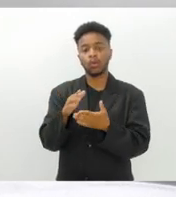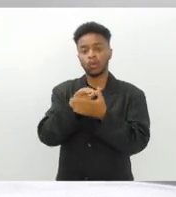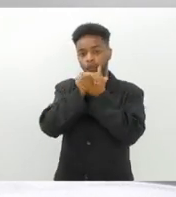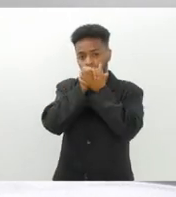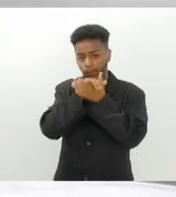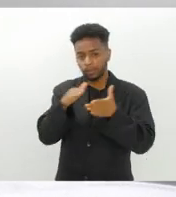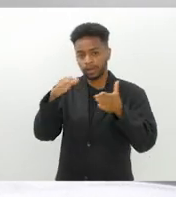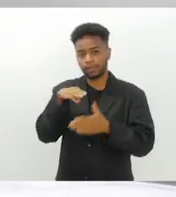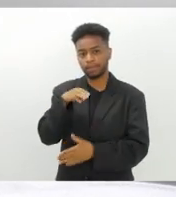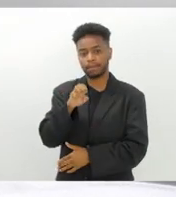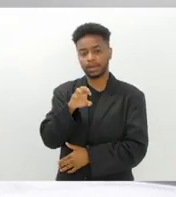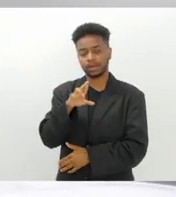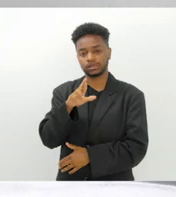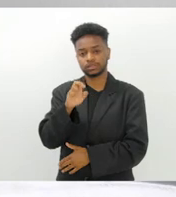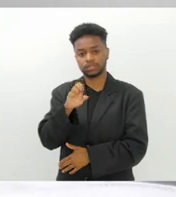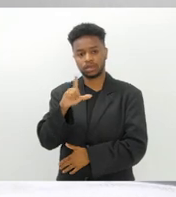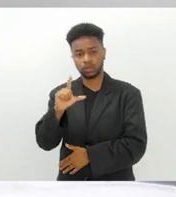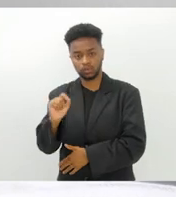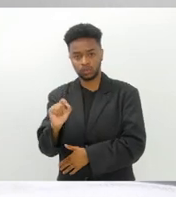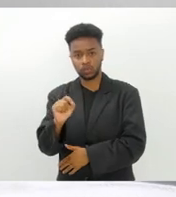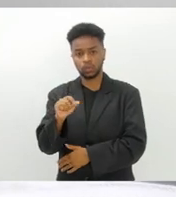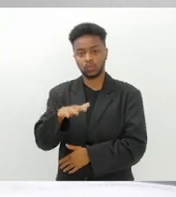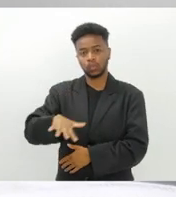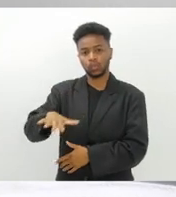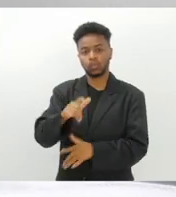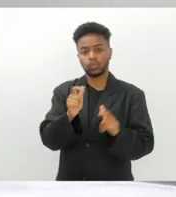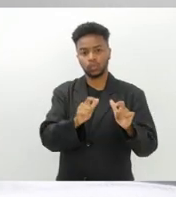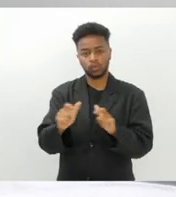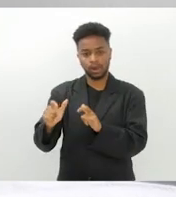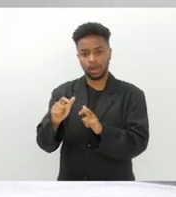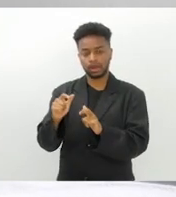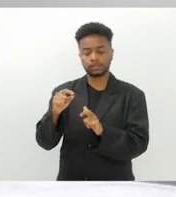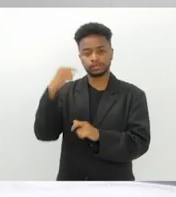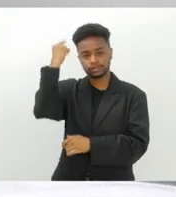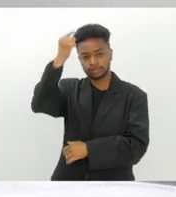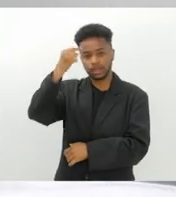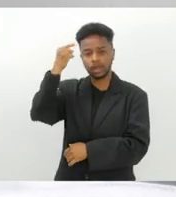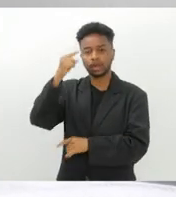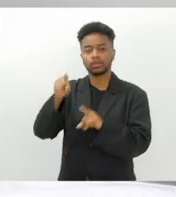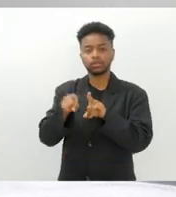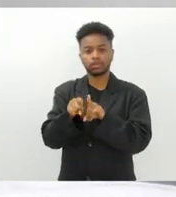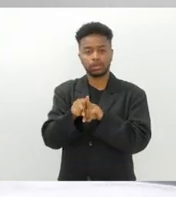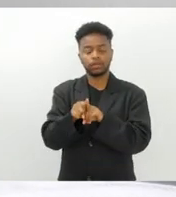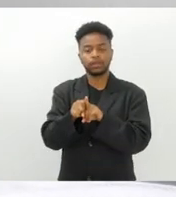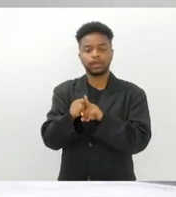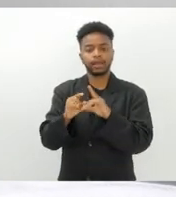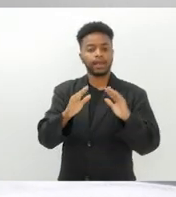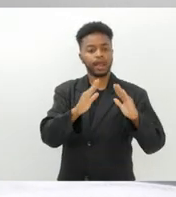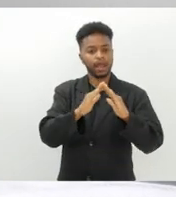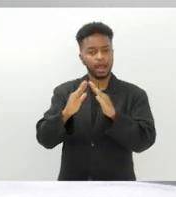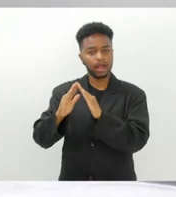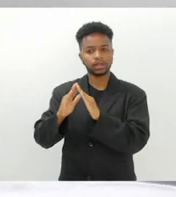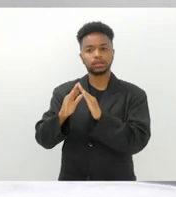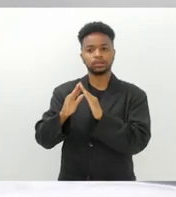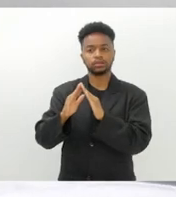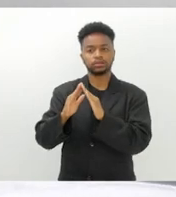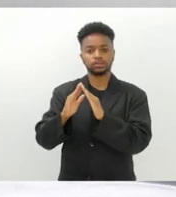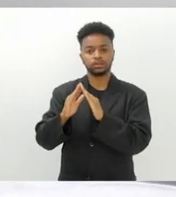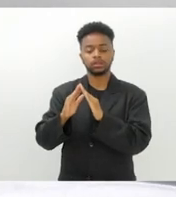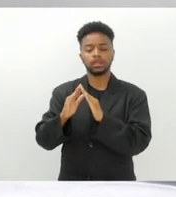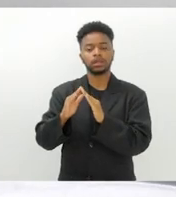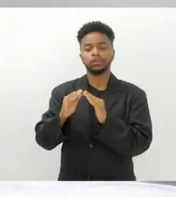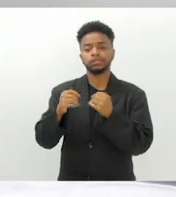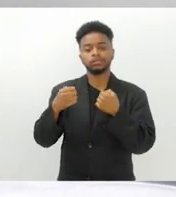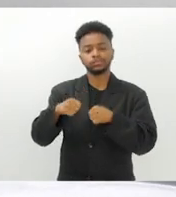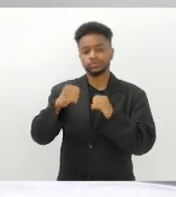Marcelo, aqueles espaços sagrados, aqueles templos, aquelas casas que cumpram